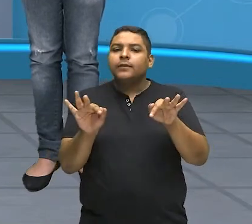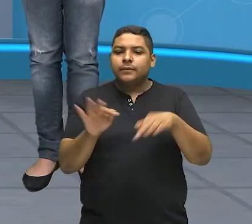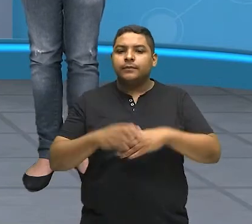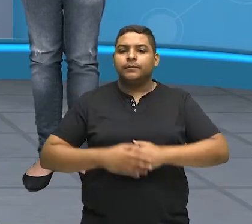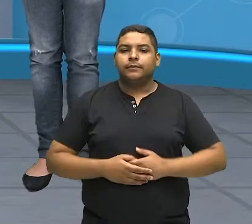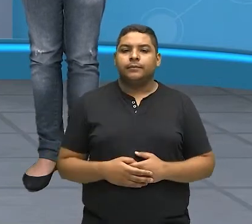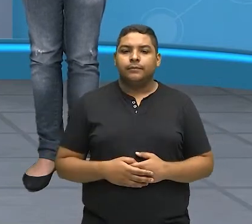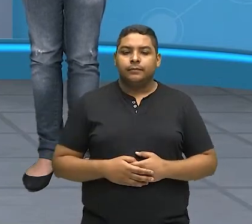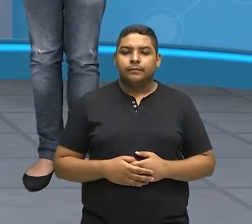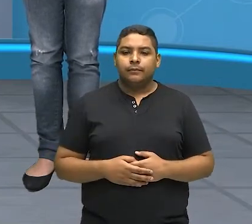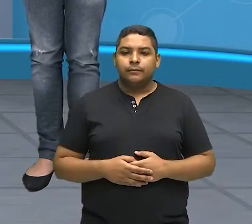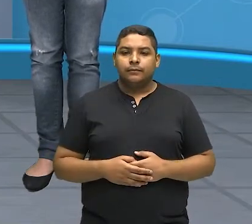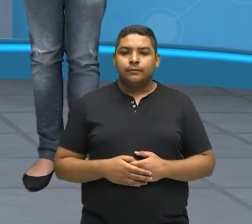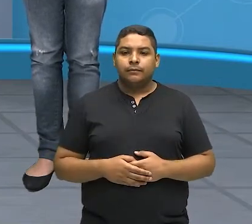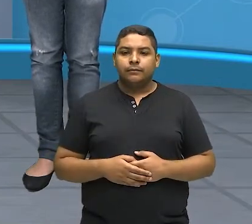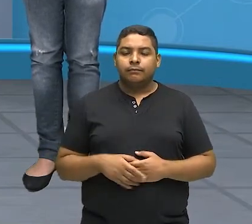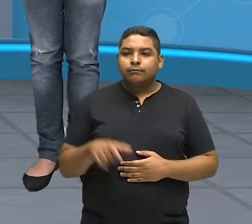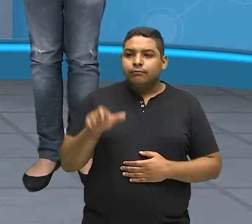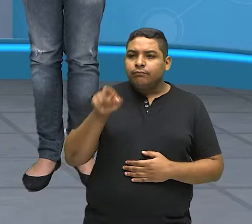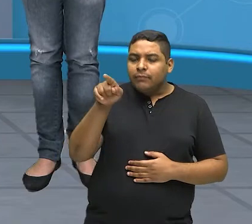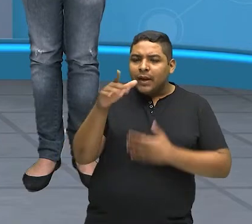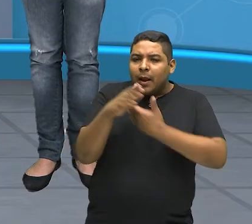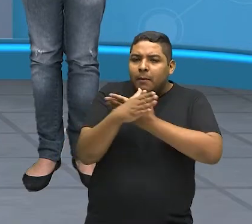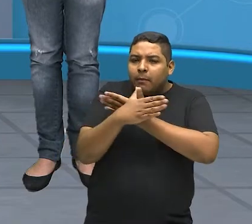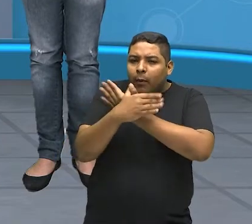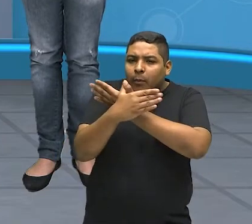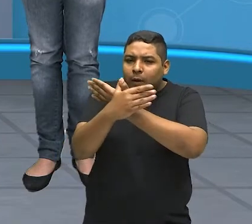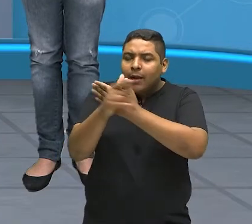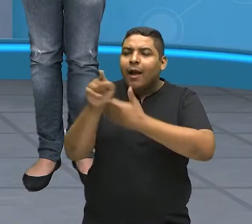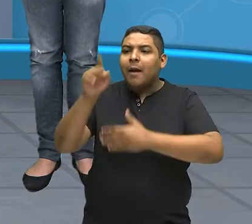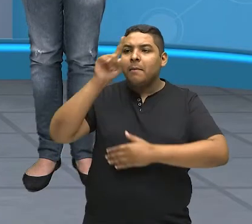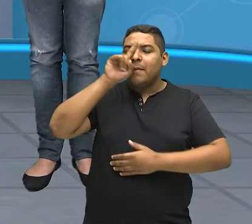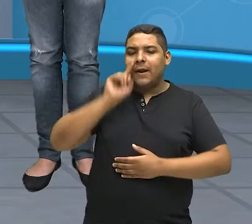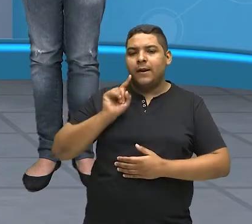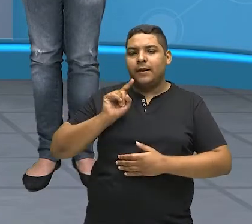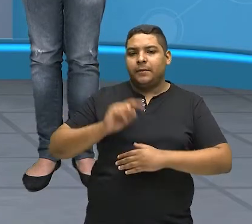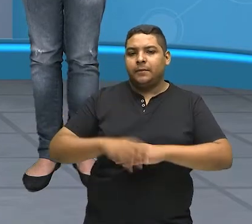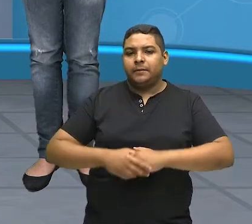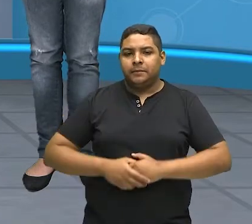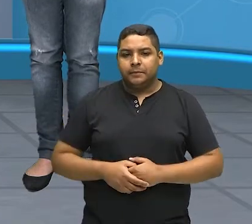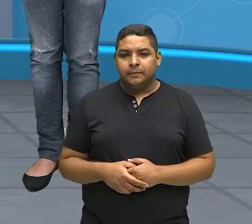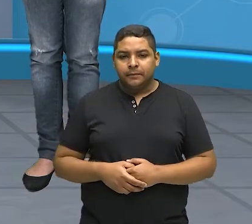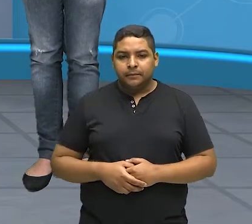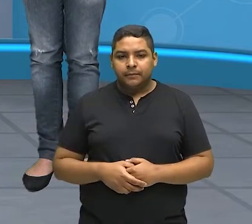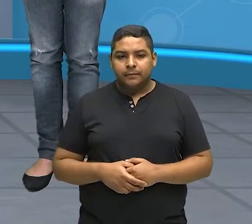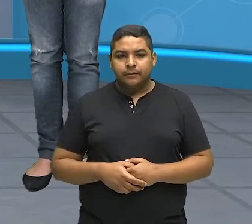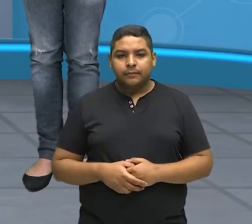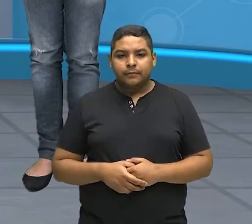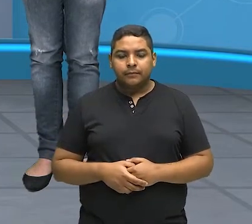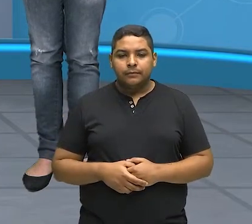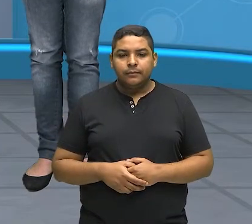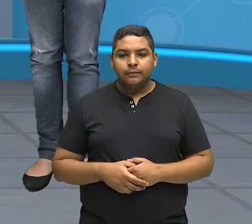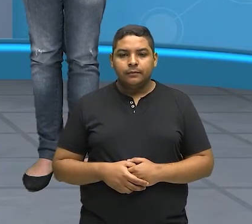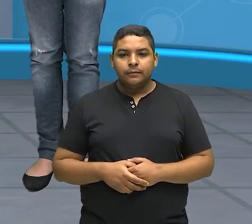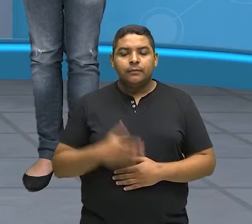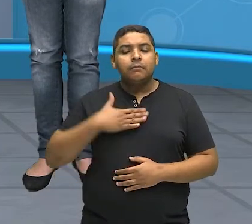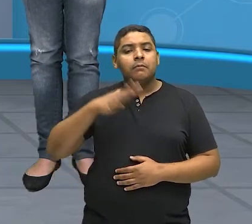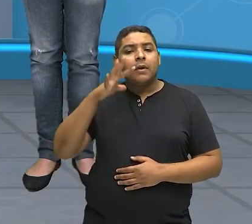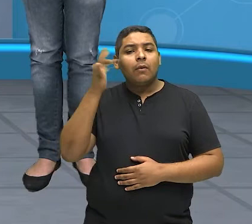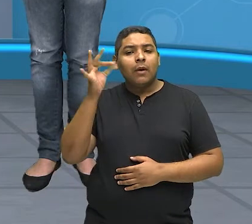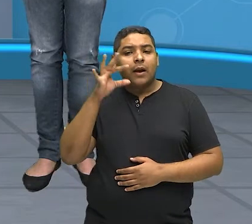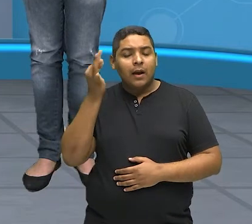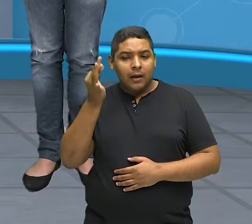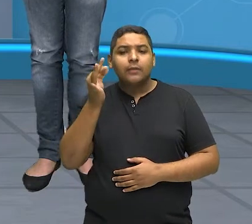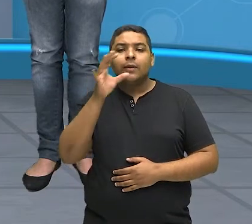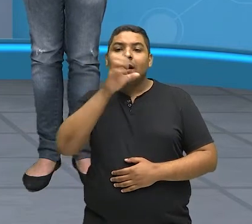is yellow. Aquela borboleta é amarela, a cor dela. My cat is orange. Meu gato é